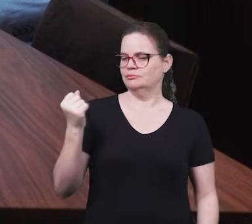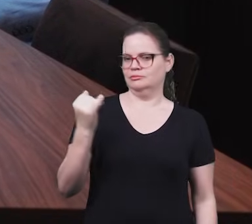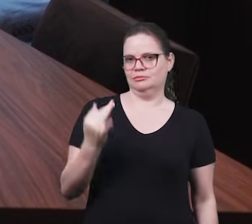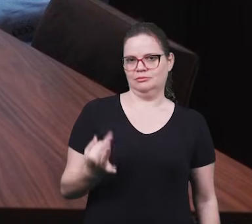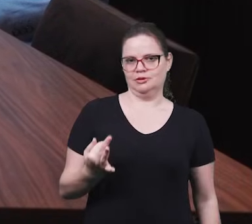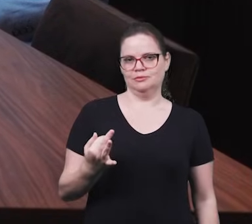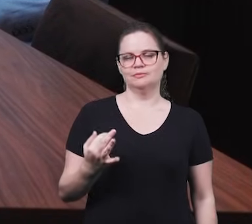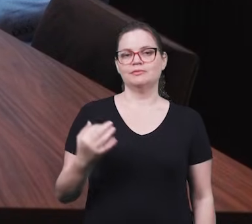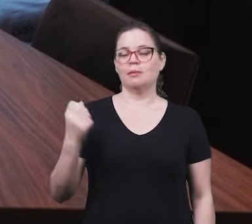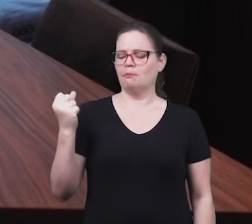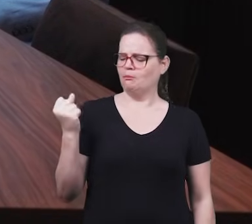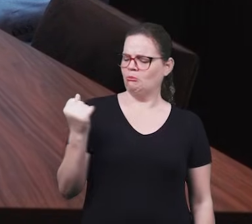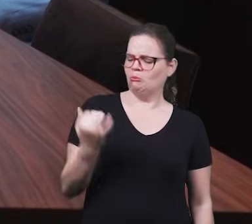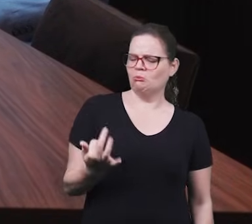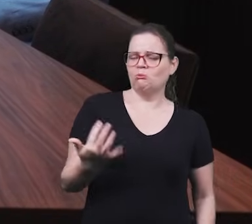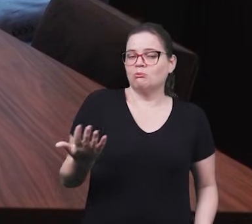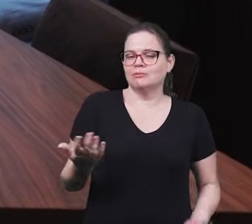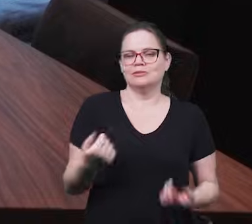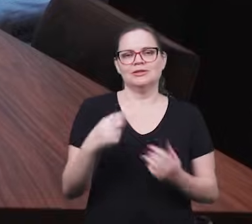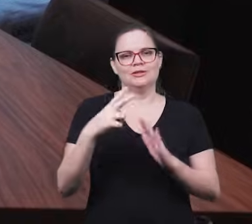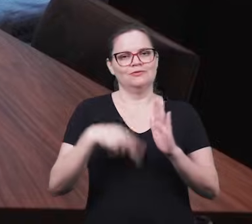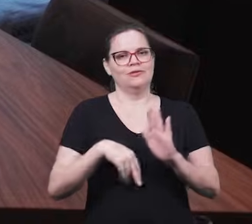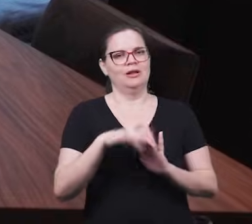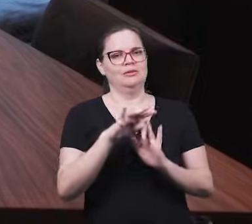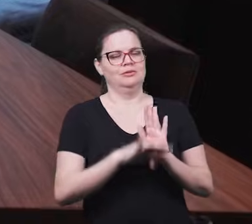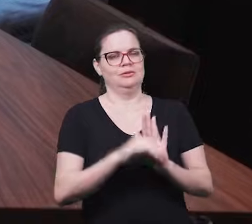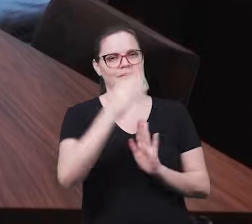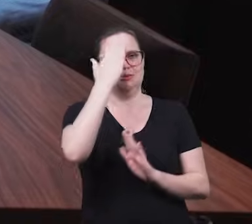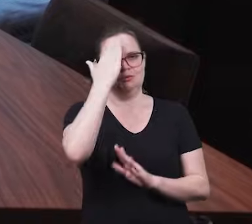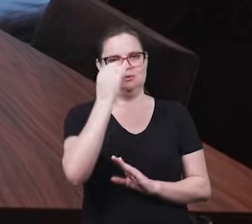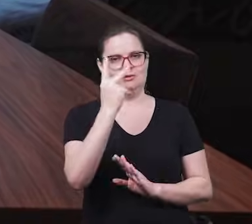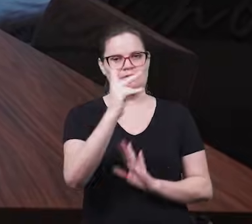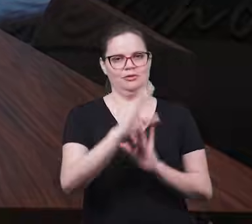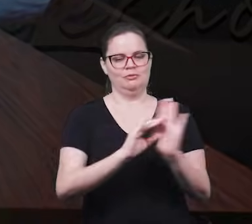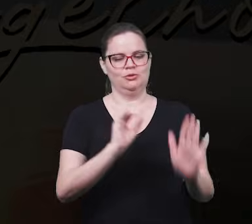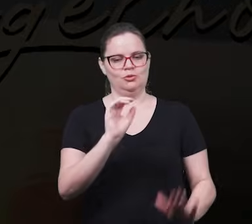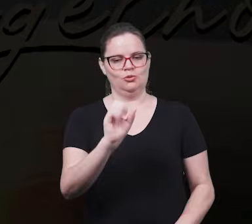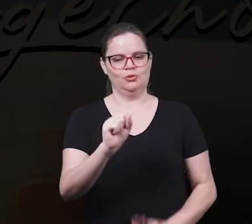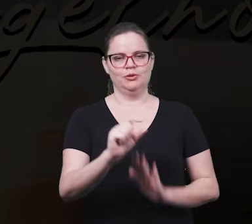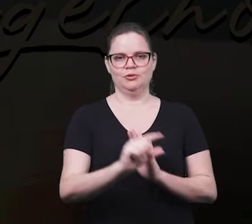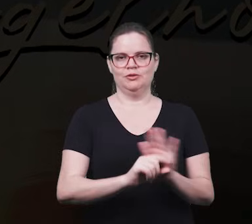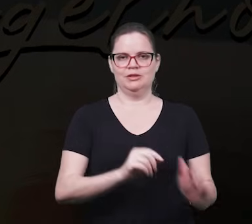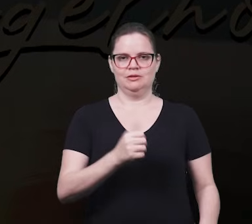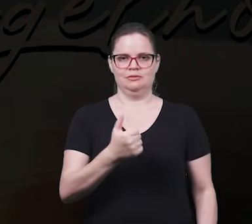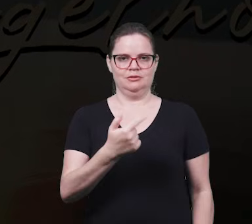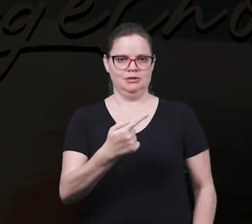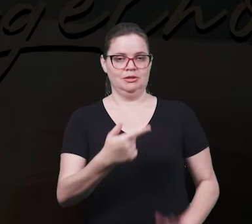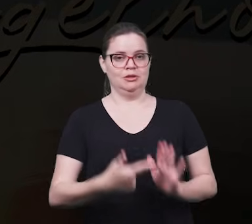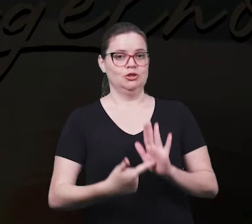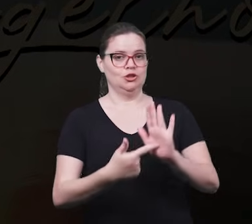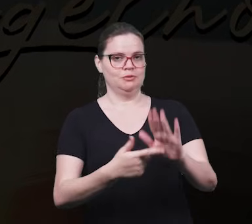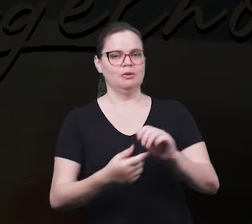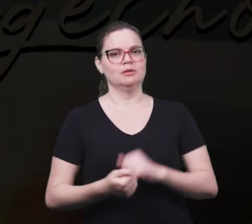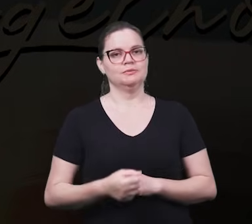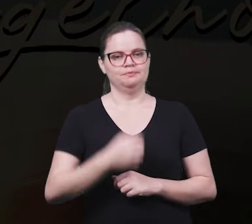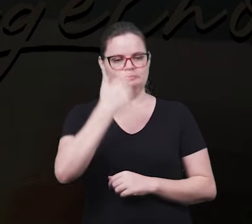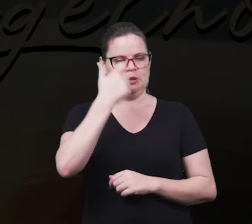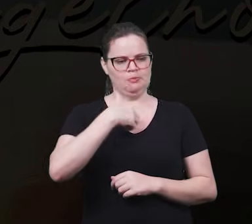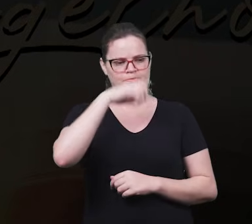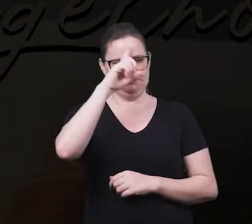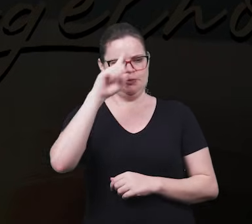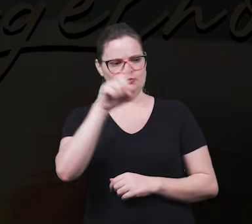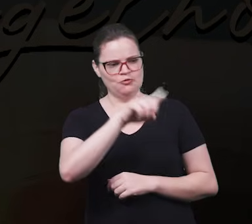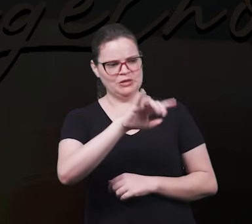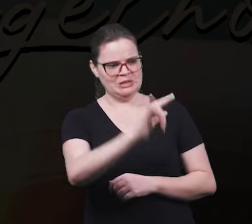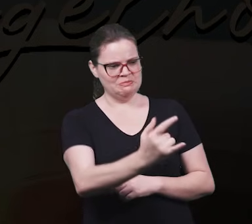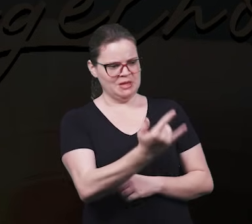texto que nós queremos ler está em Provérbios, capítulo 8, verso 17. Que diz assim: eu amo os que me amam,